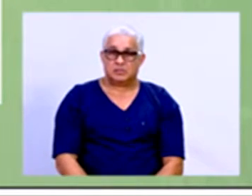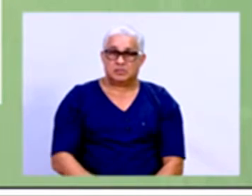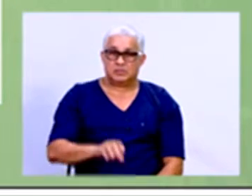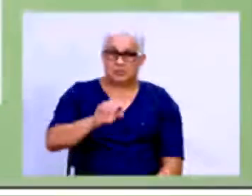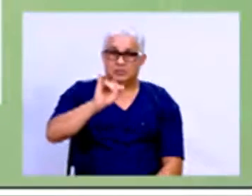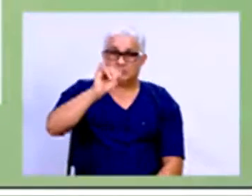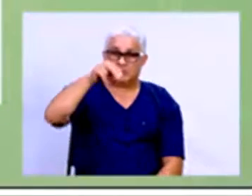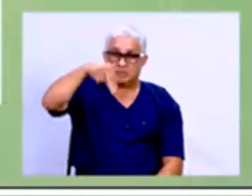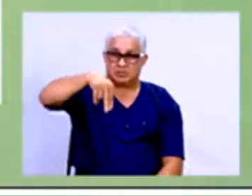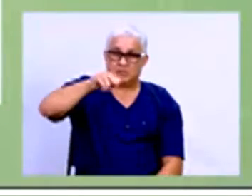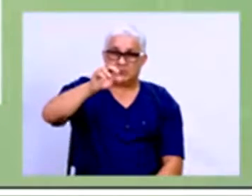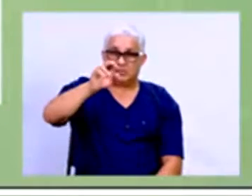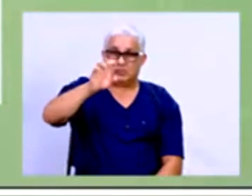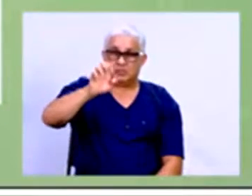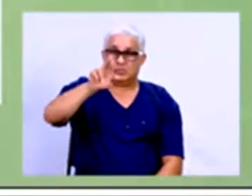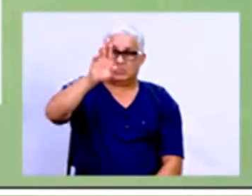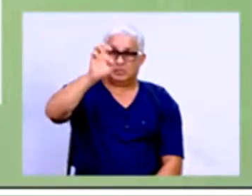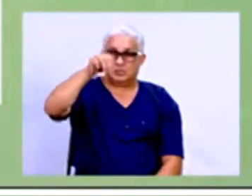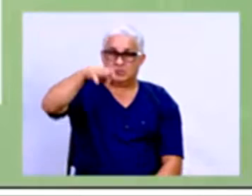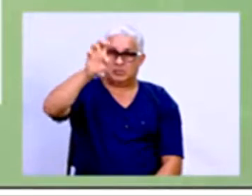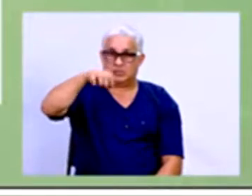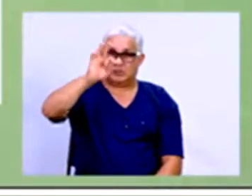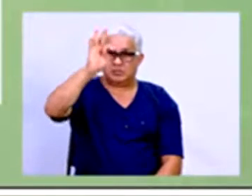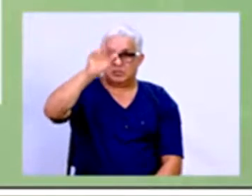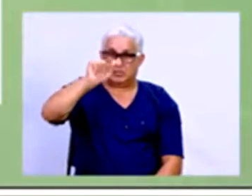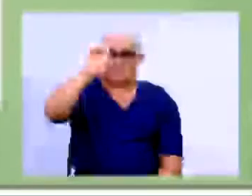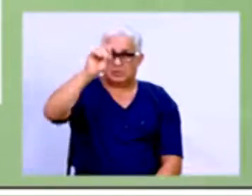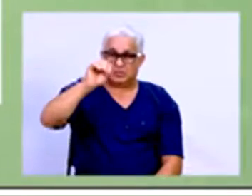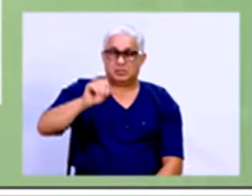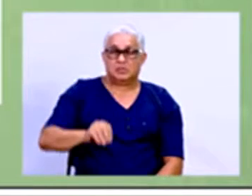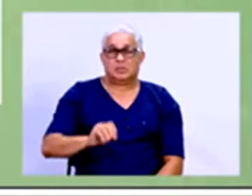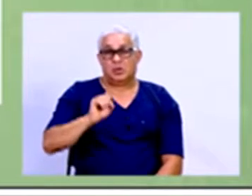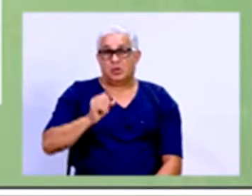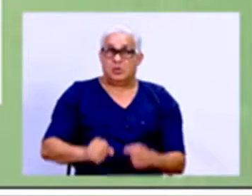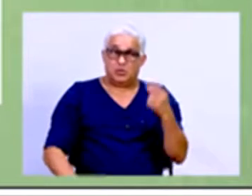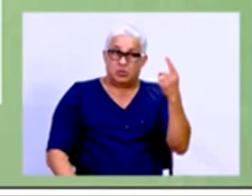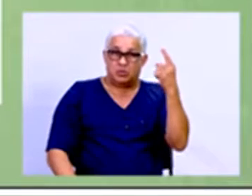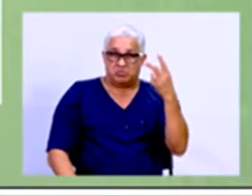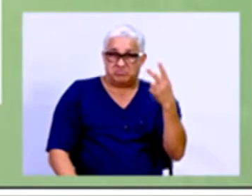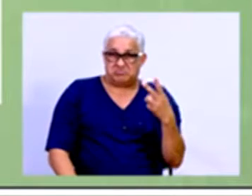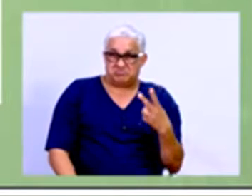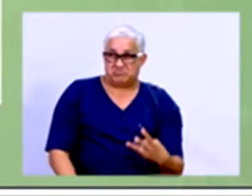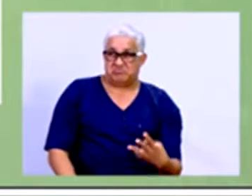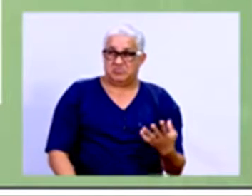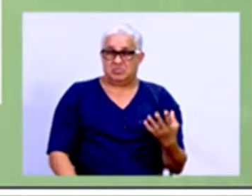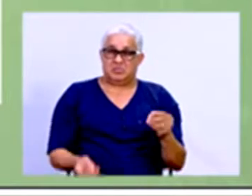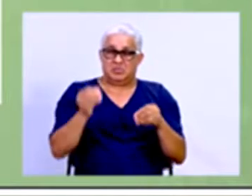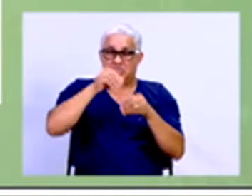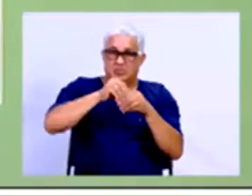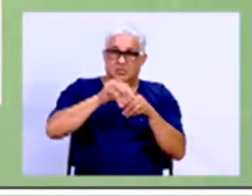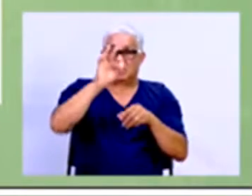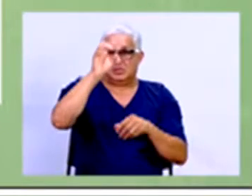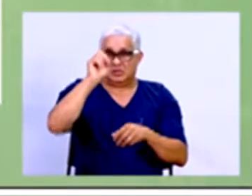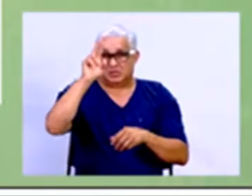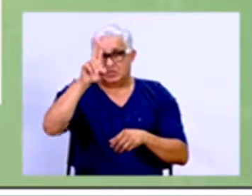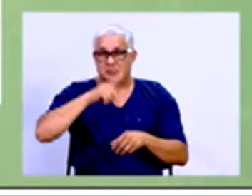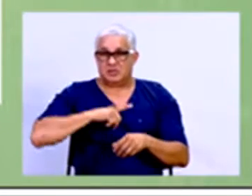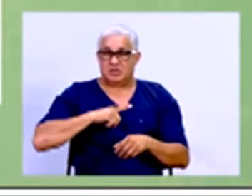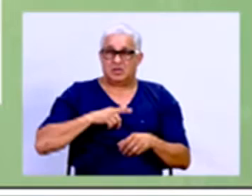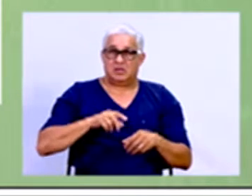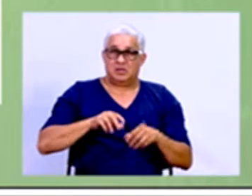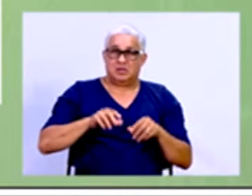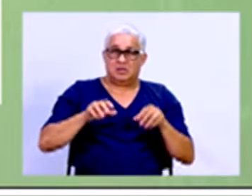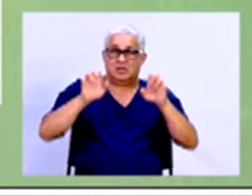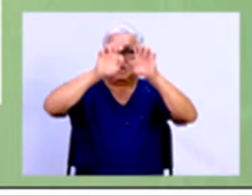incrementado ou decrementado. Tá? Se vai ser de 1 em 1, de 2 em 2. Então, dentro da estrutura do for, percebam que você já tem uma mega estrutura